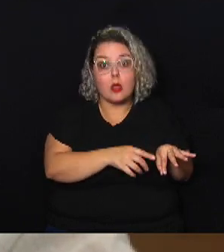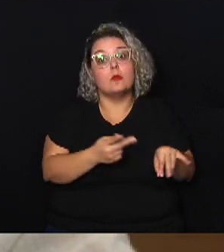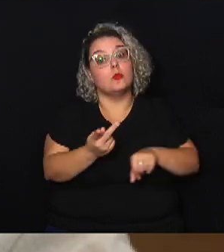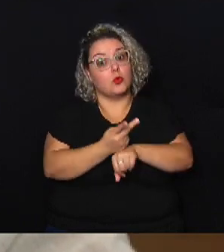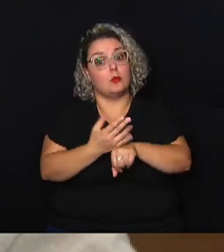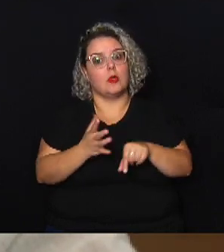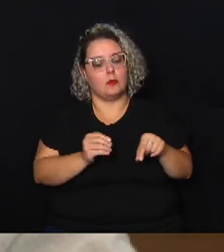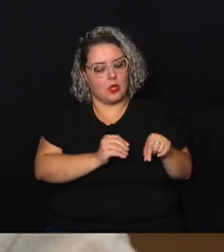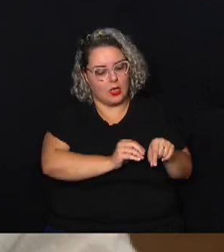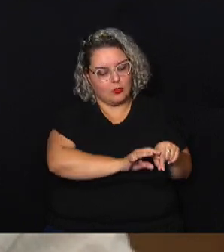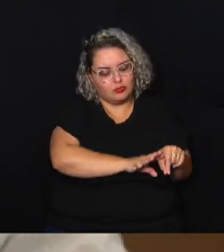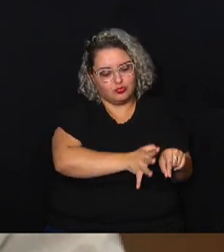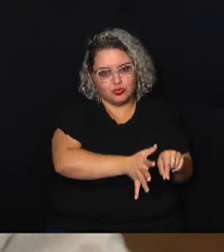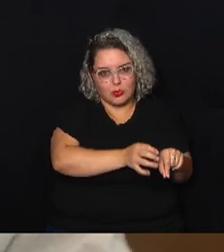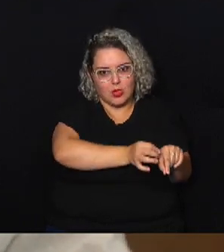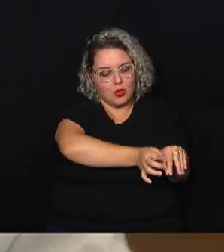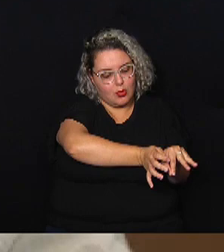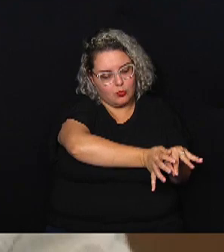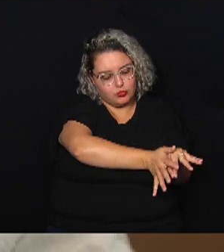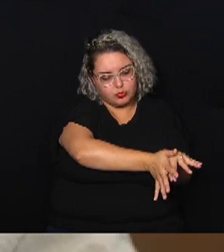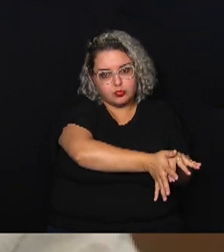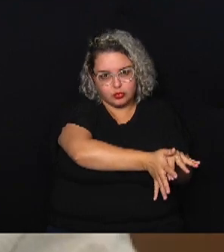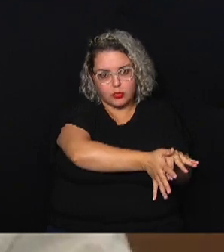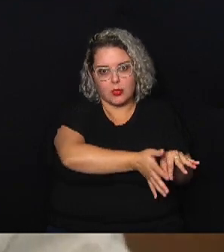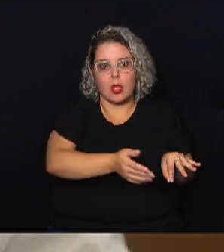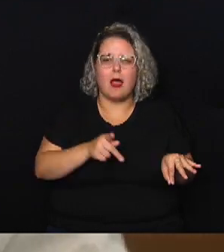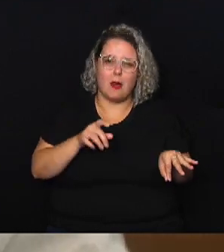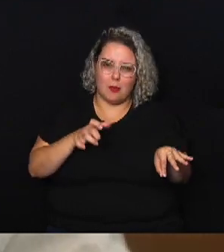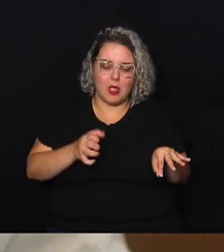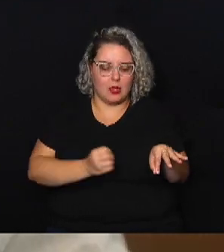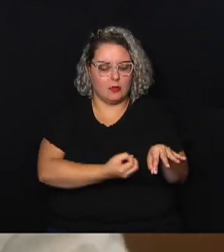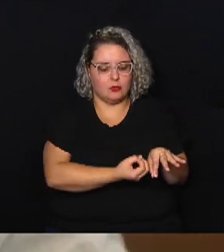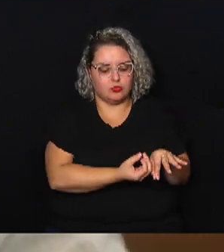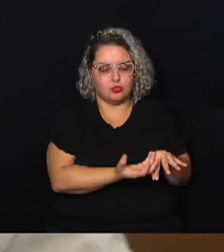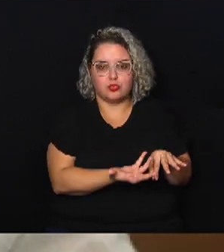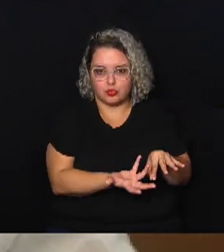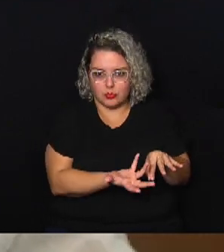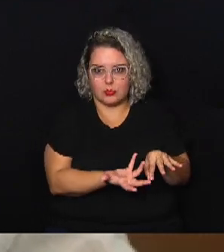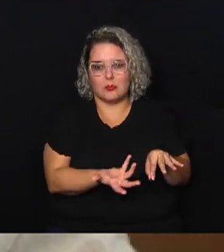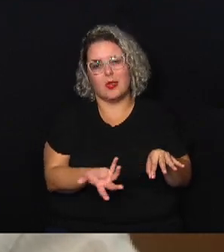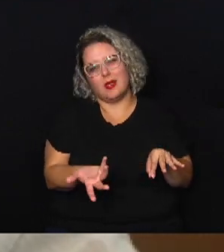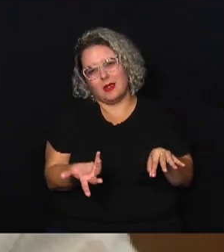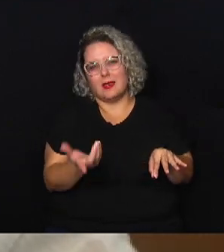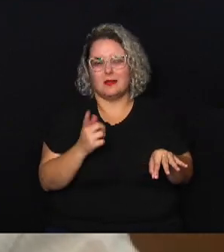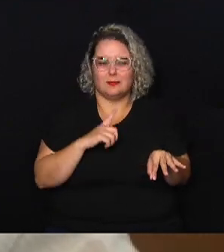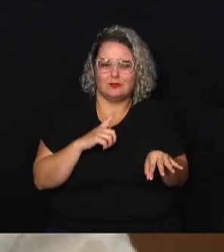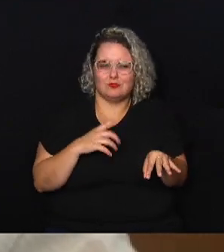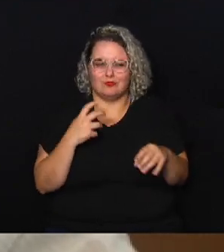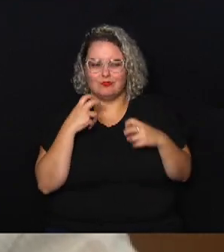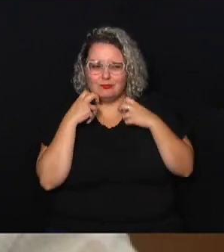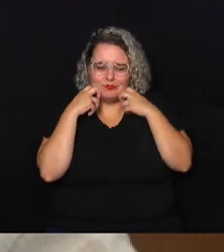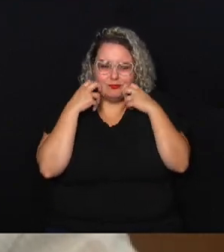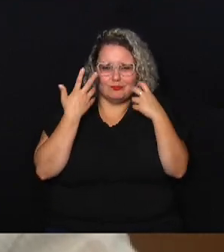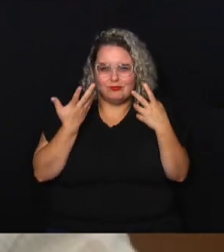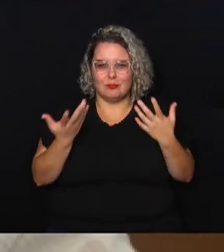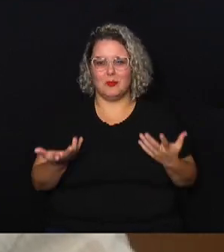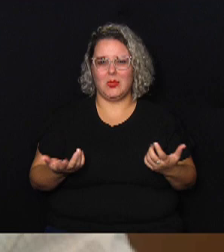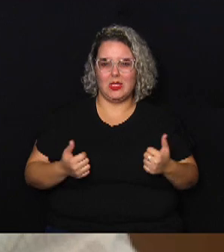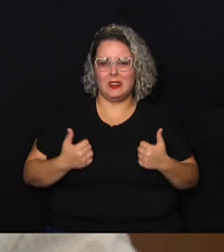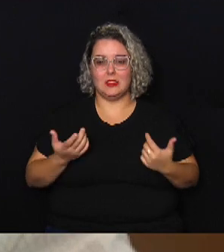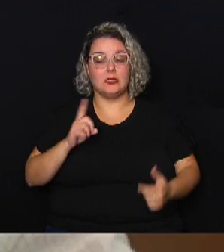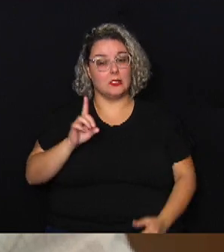tem aquela pele, né, que acaba saindo de dentro para fora, isso acaba tendo até um problema não